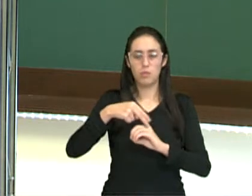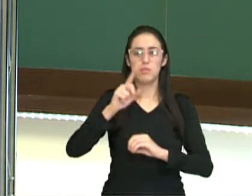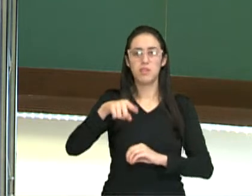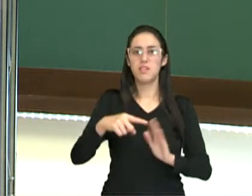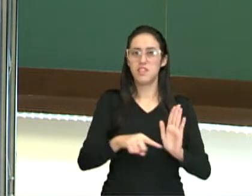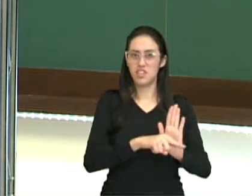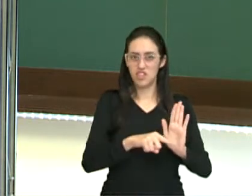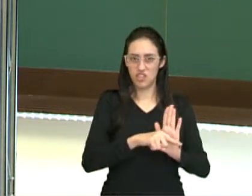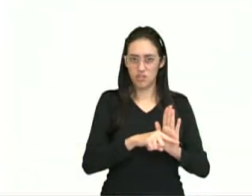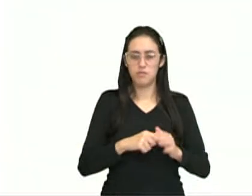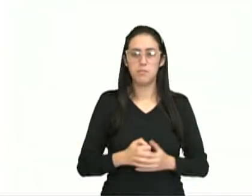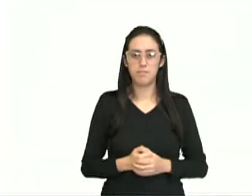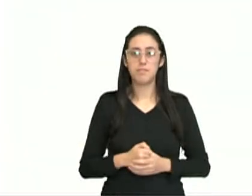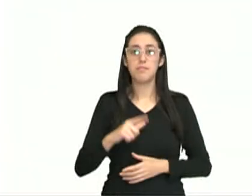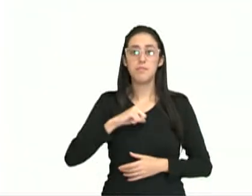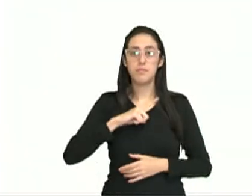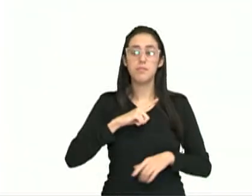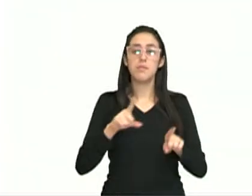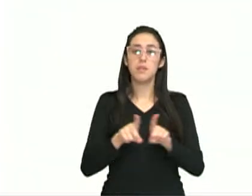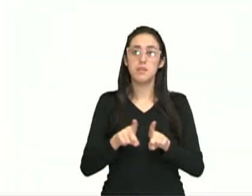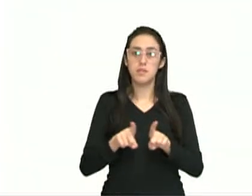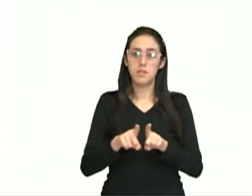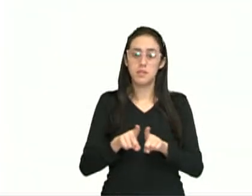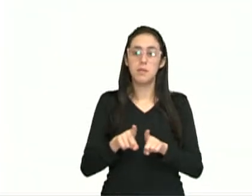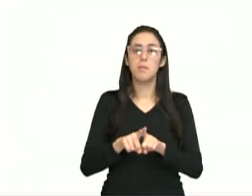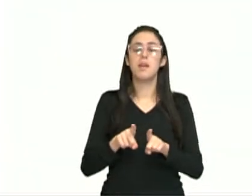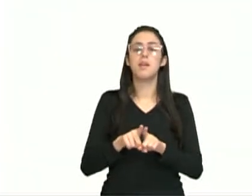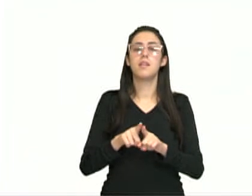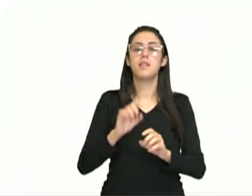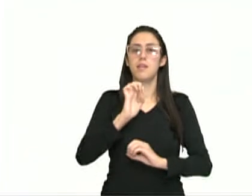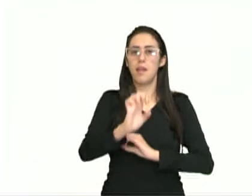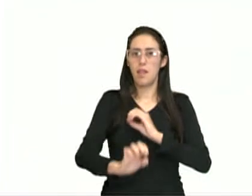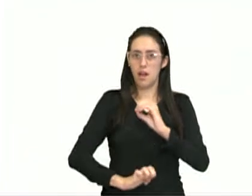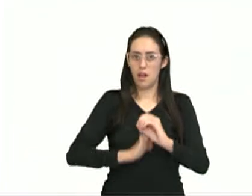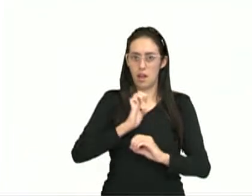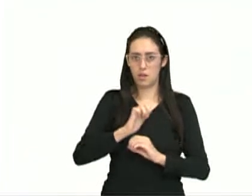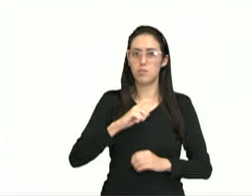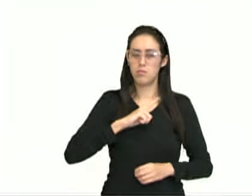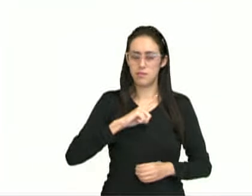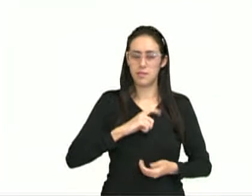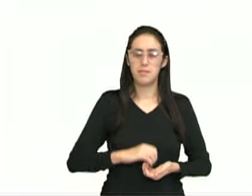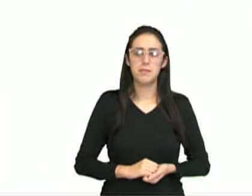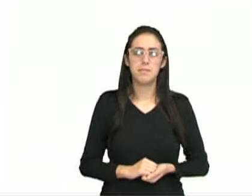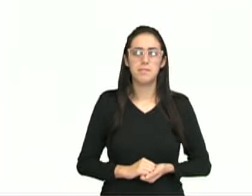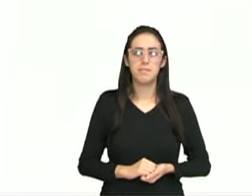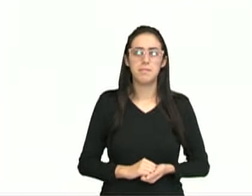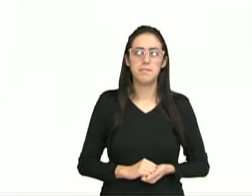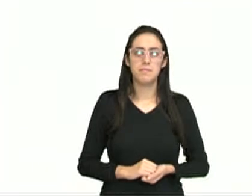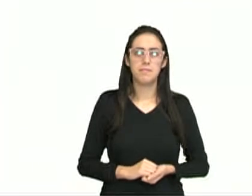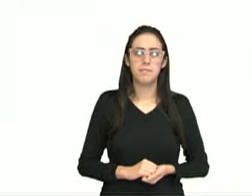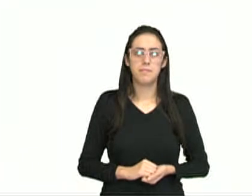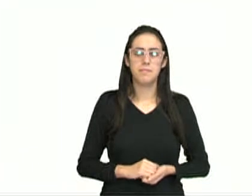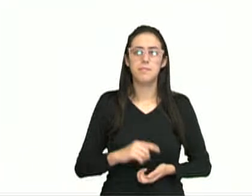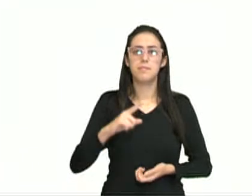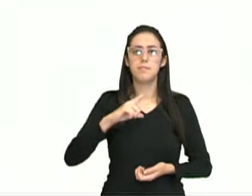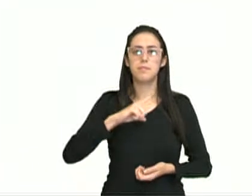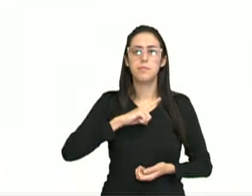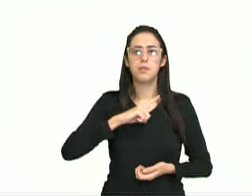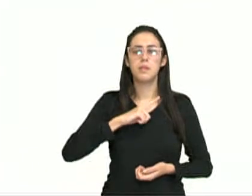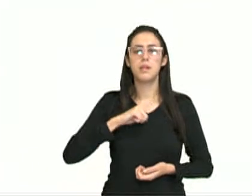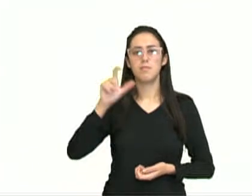núcleo, a gente tem os elétrons na eletrosfera. O modelo atômico proposto por Niels